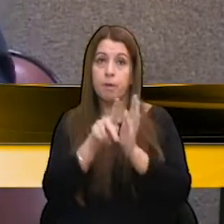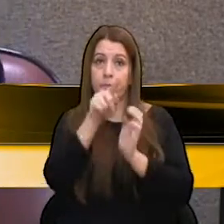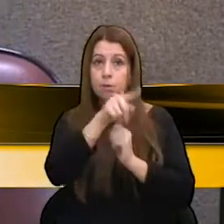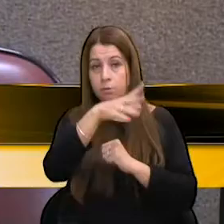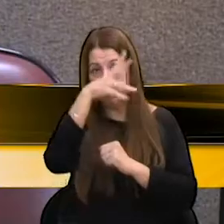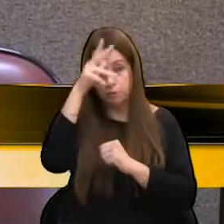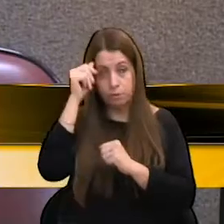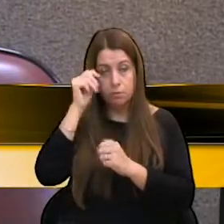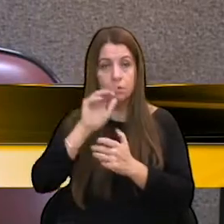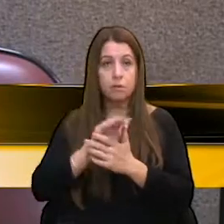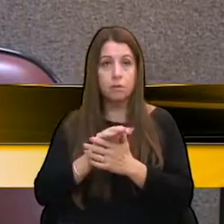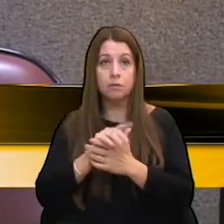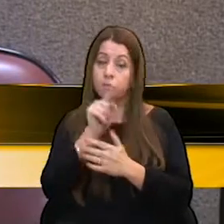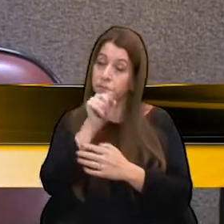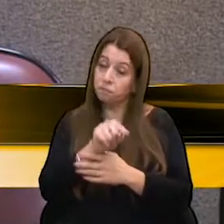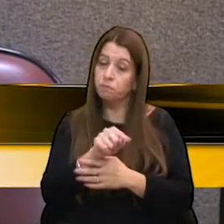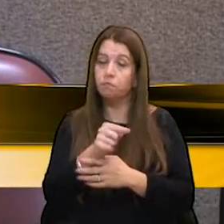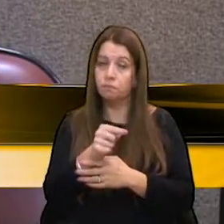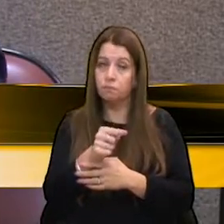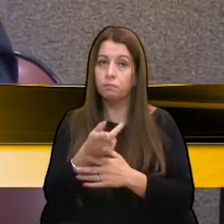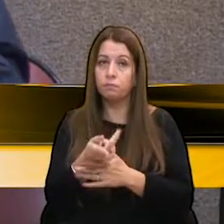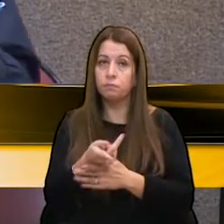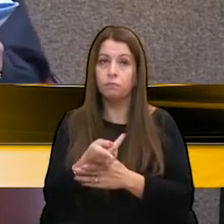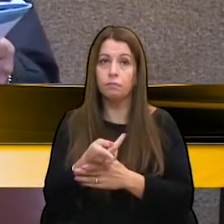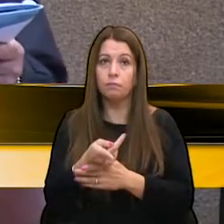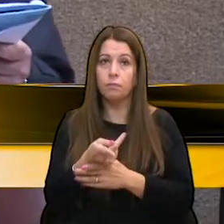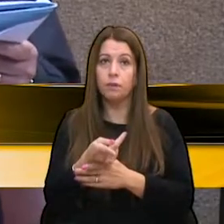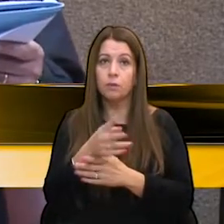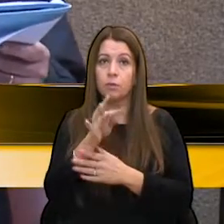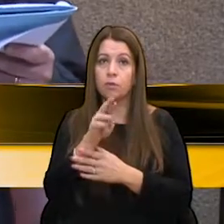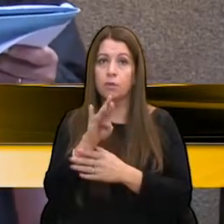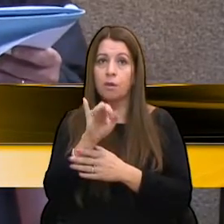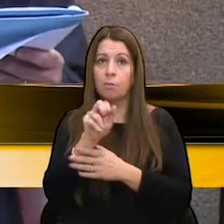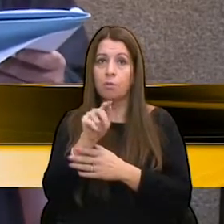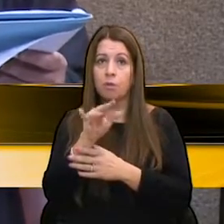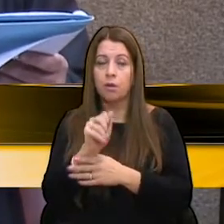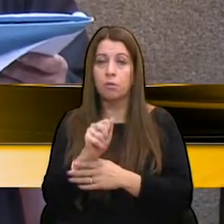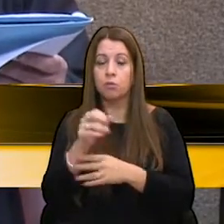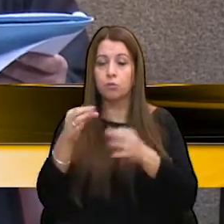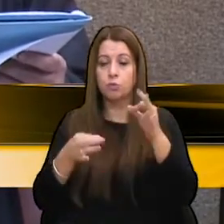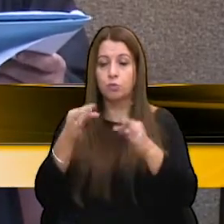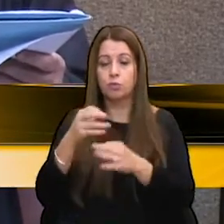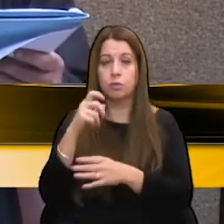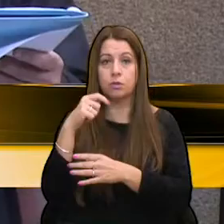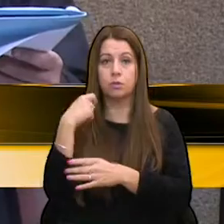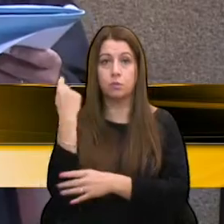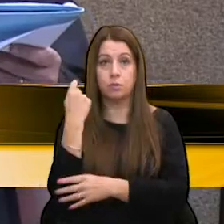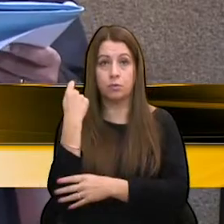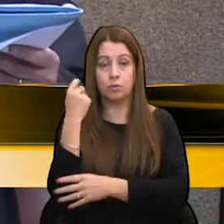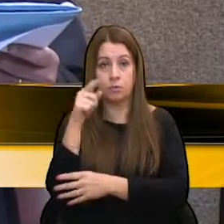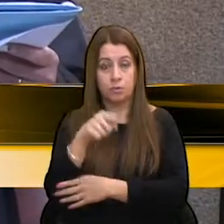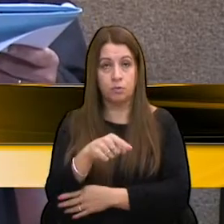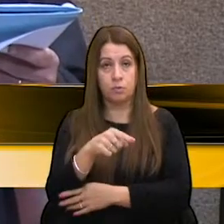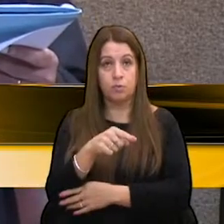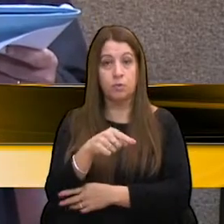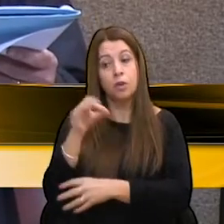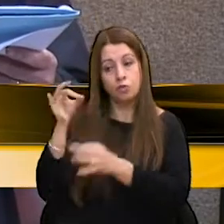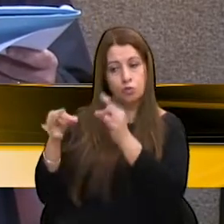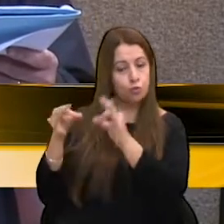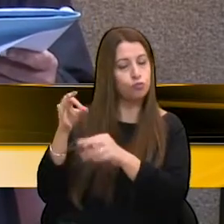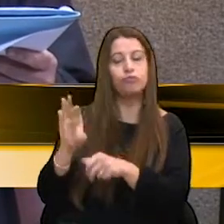Poder Executivo. Nesse sentido, o Tribunal de Justiça do Estado do Rio Grande do Sul já